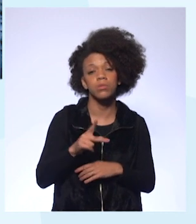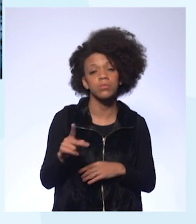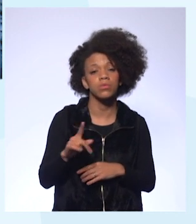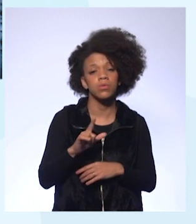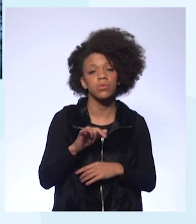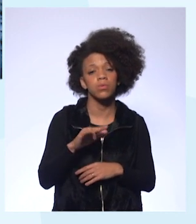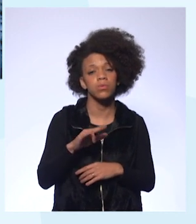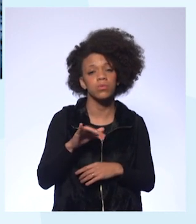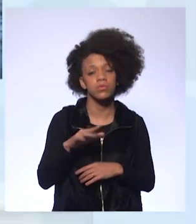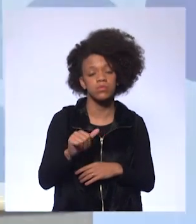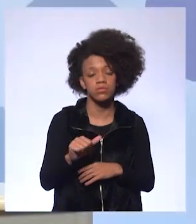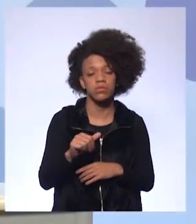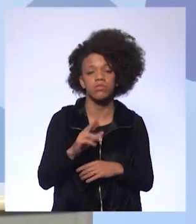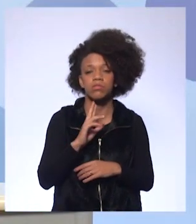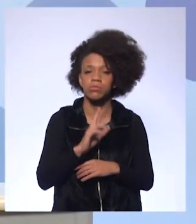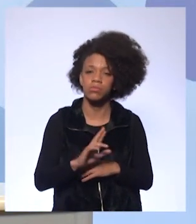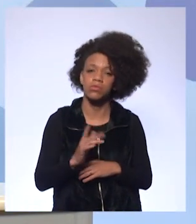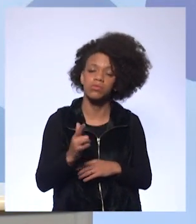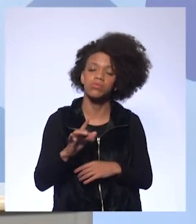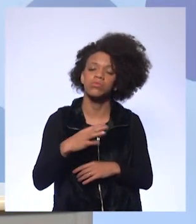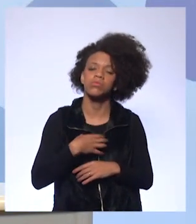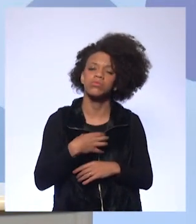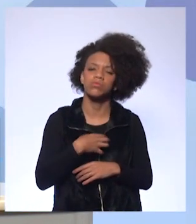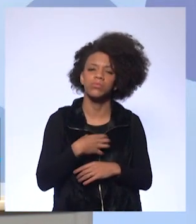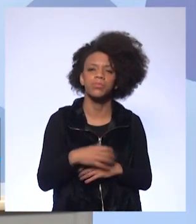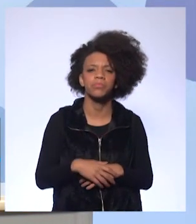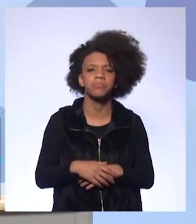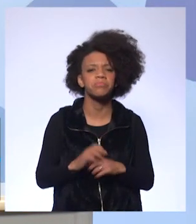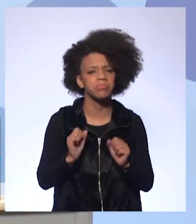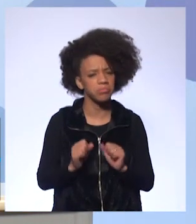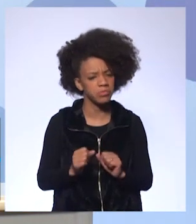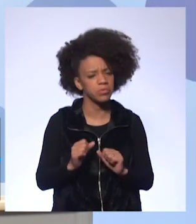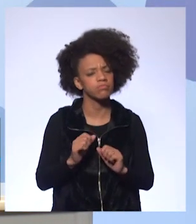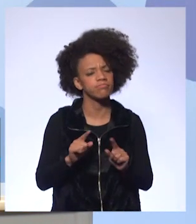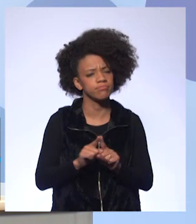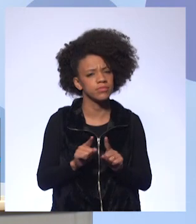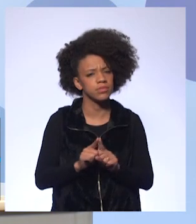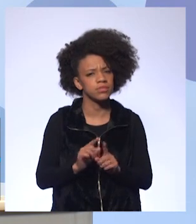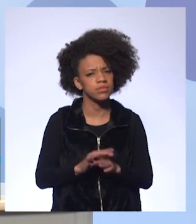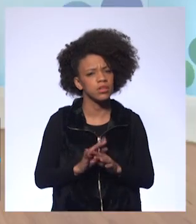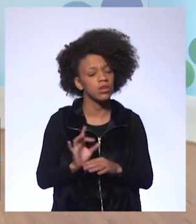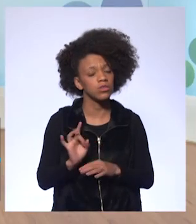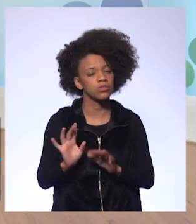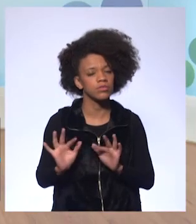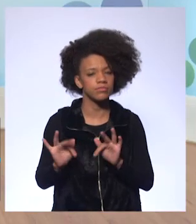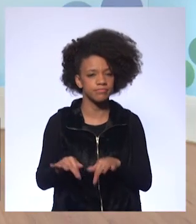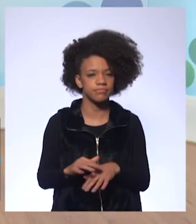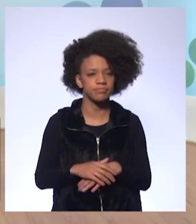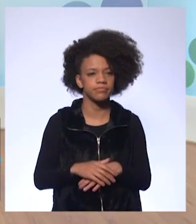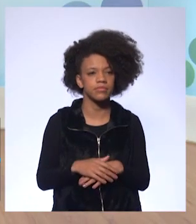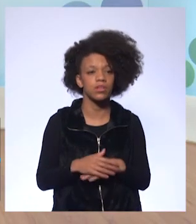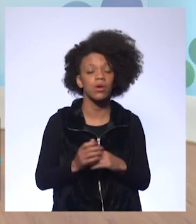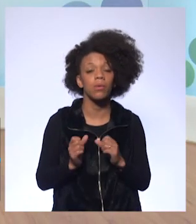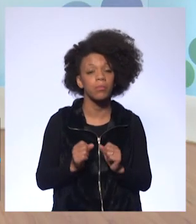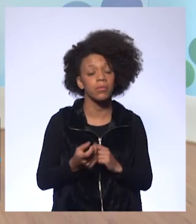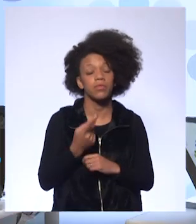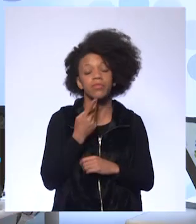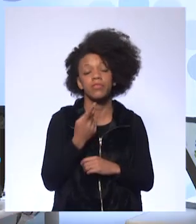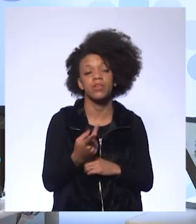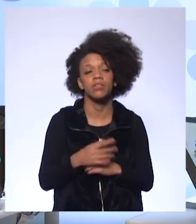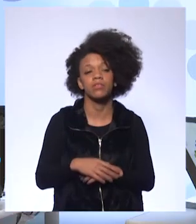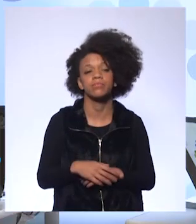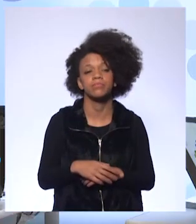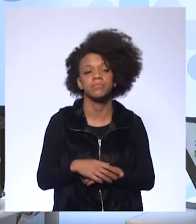na flower and Human estão pode ser só forma também mas não deixa eu só terminar essa daqui então você pode falar ai